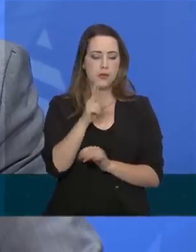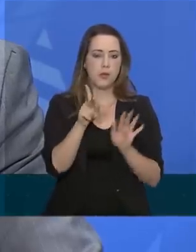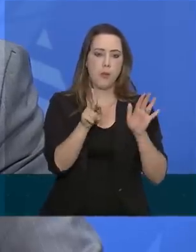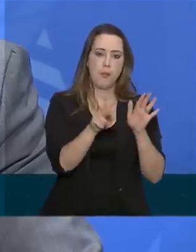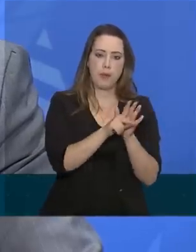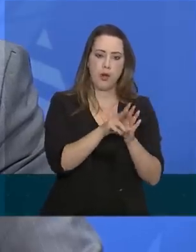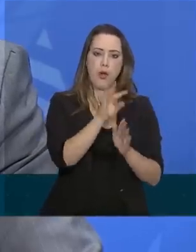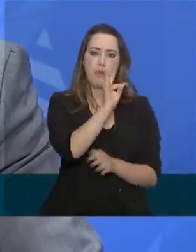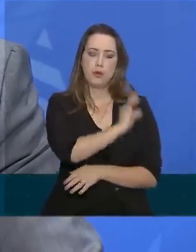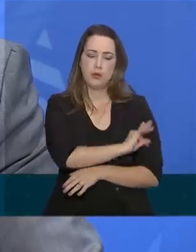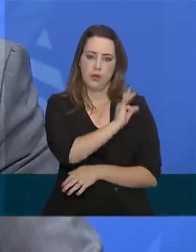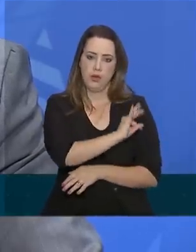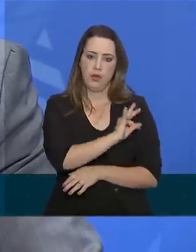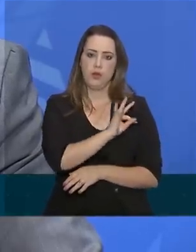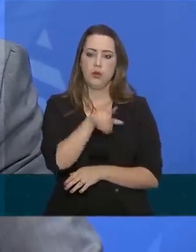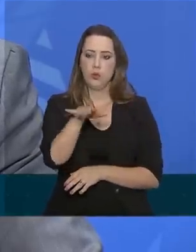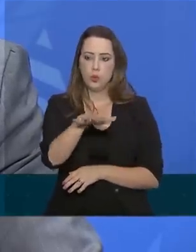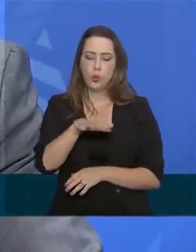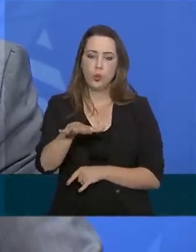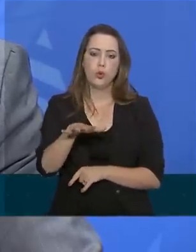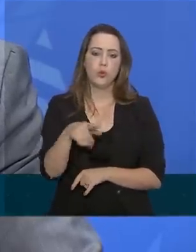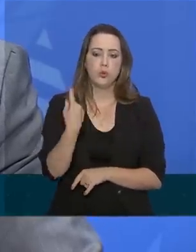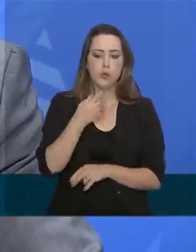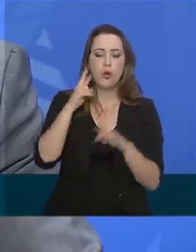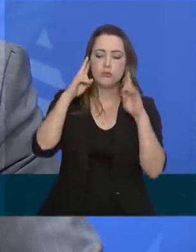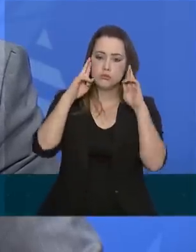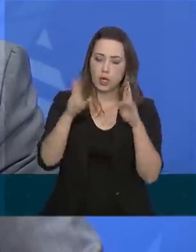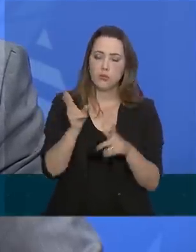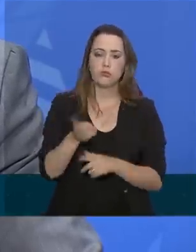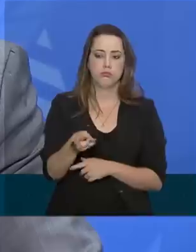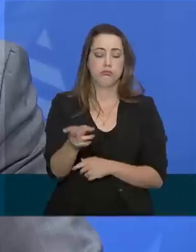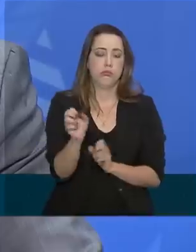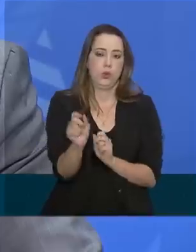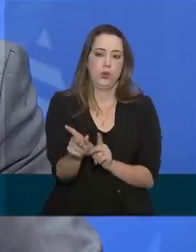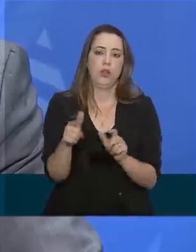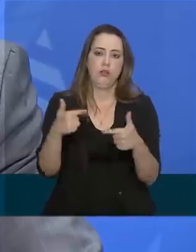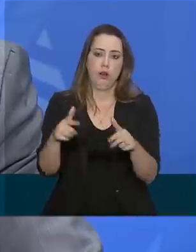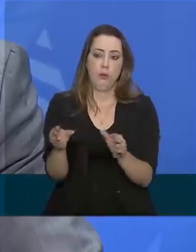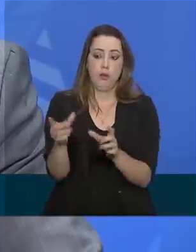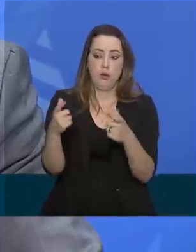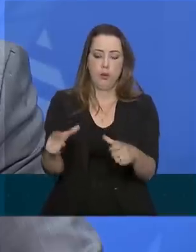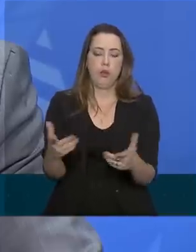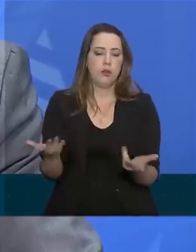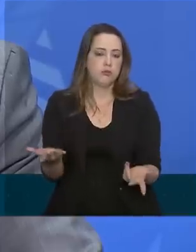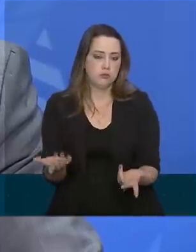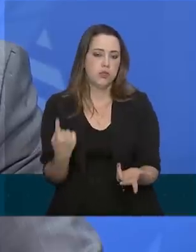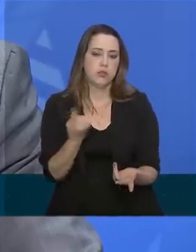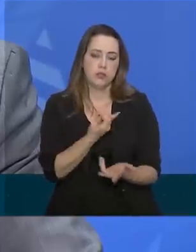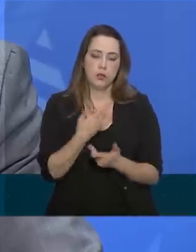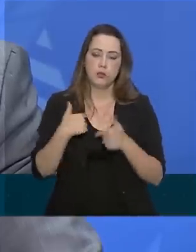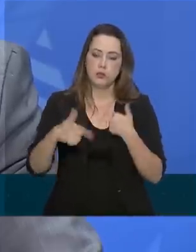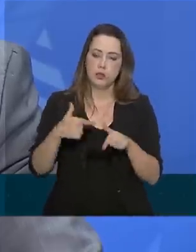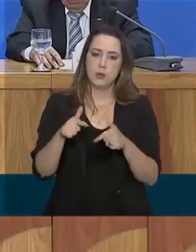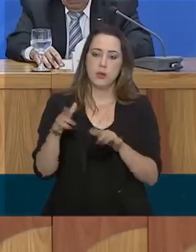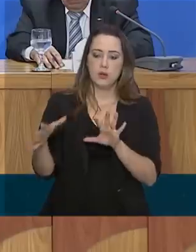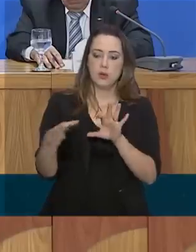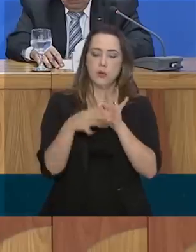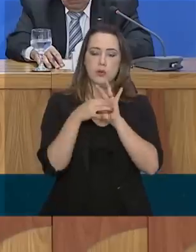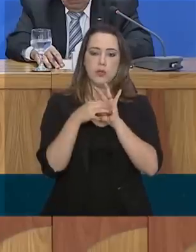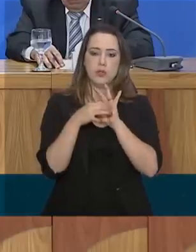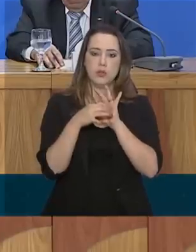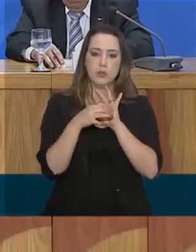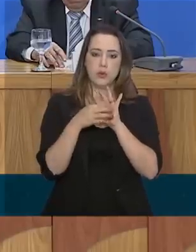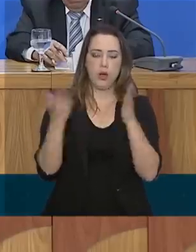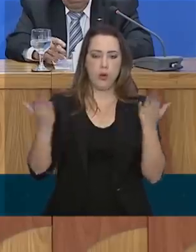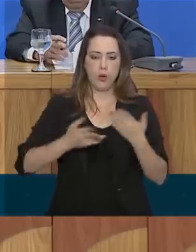pertence à instituição a qual nós respeitamos sempre e é justamente por isso que o trabalho é conjunto daqui